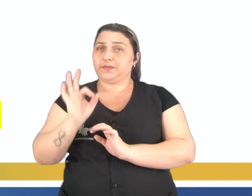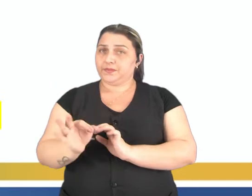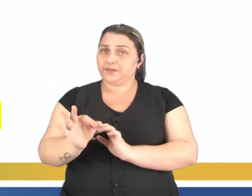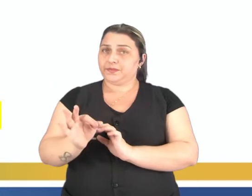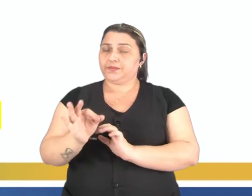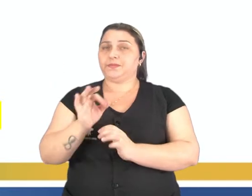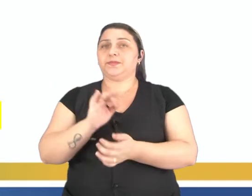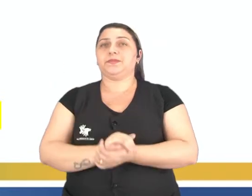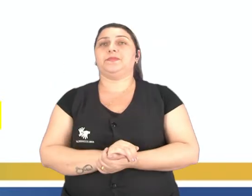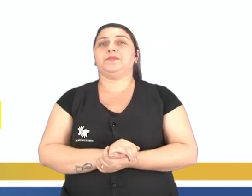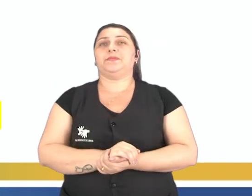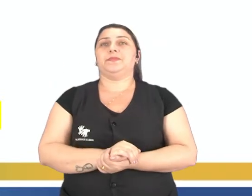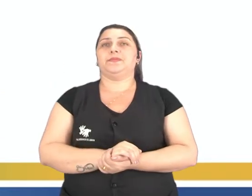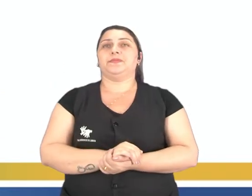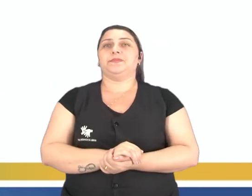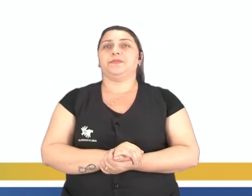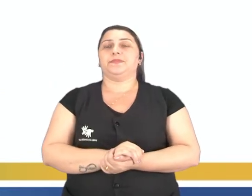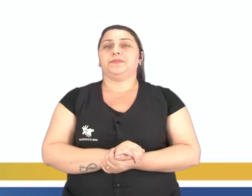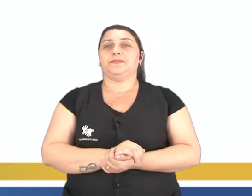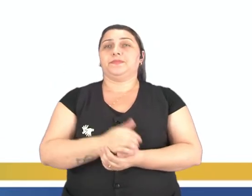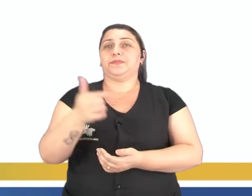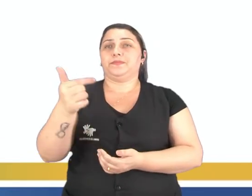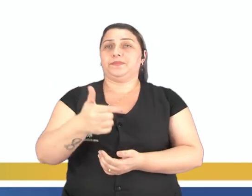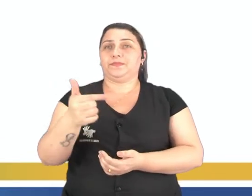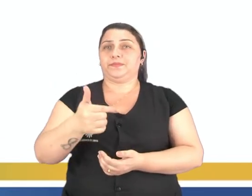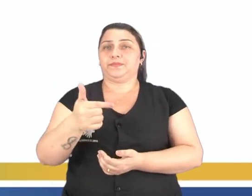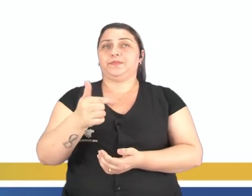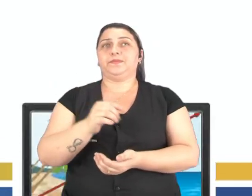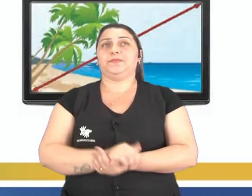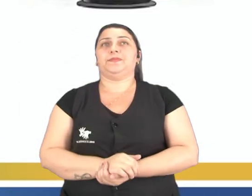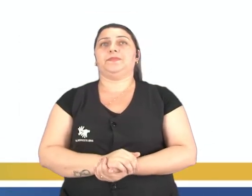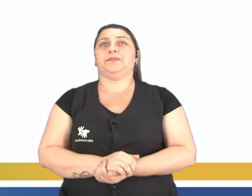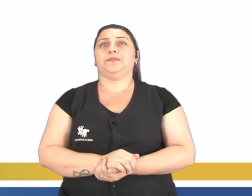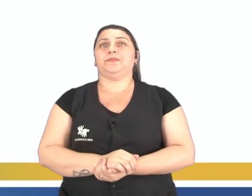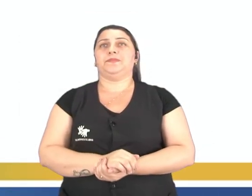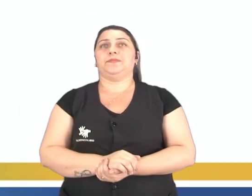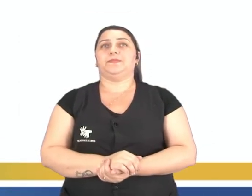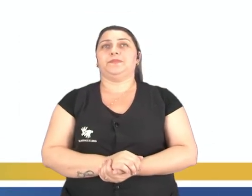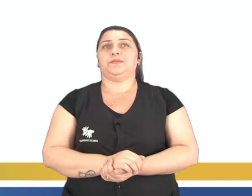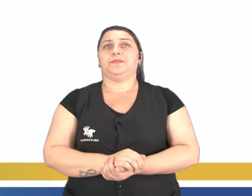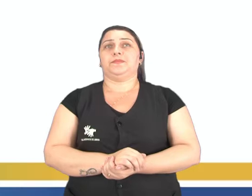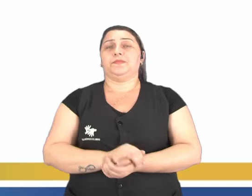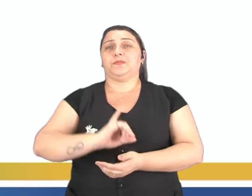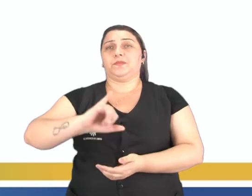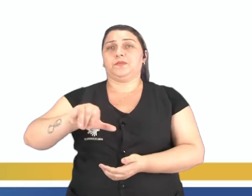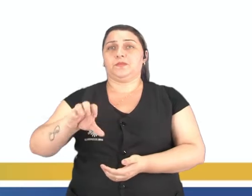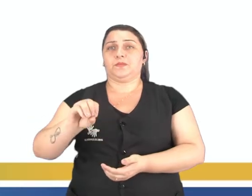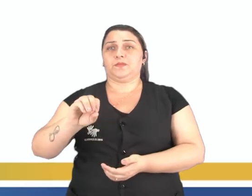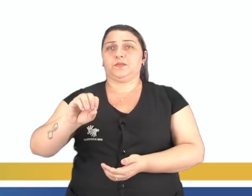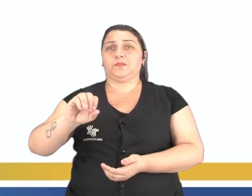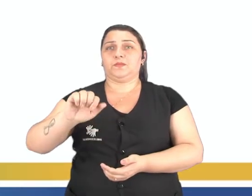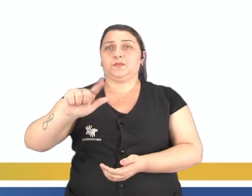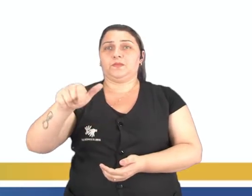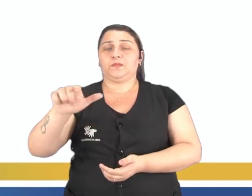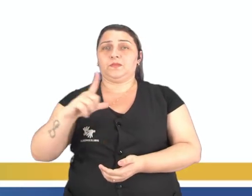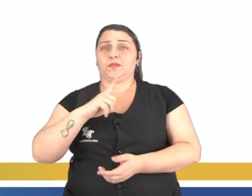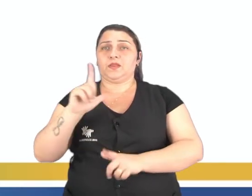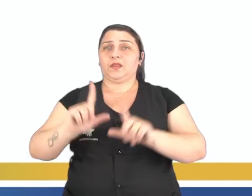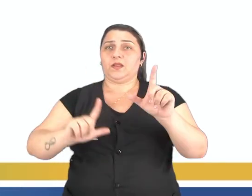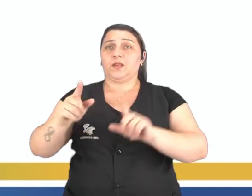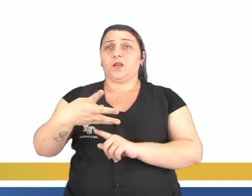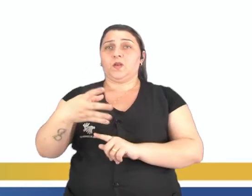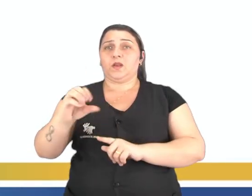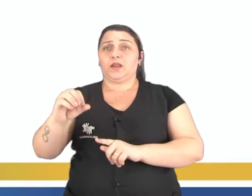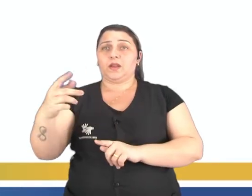litros. Beleza, pessoal? Vamos para a segunda situação, ó. Diz o seguinte: João tem uma TV de